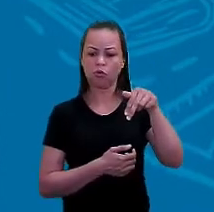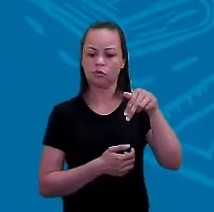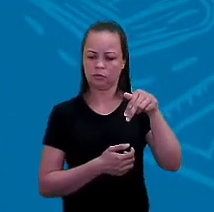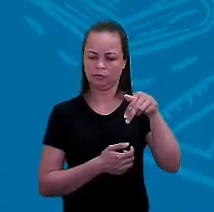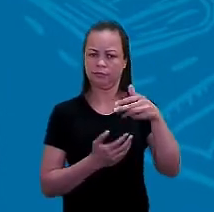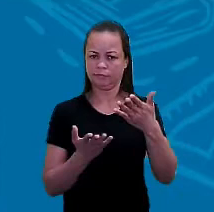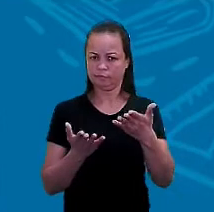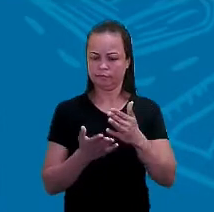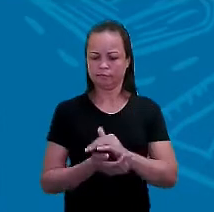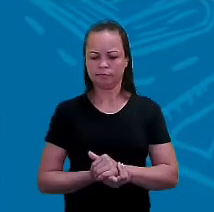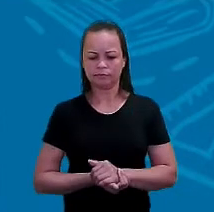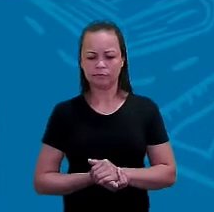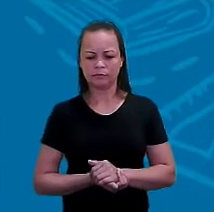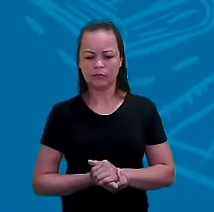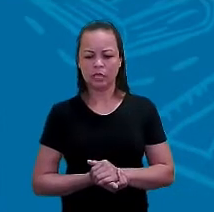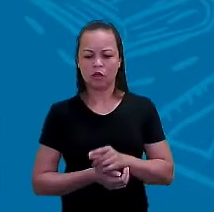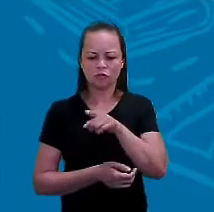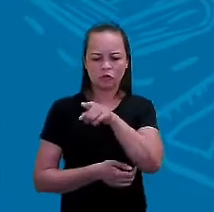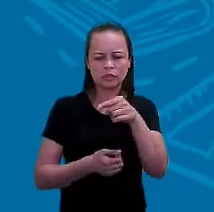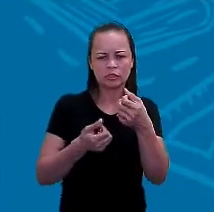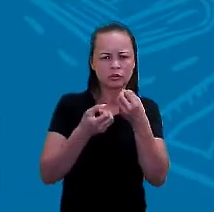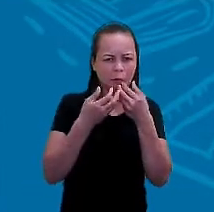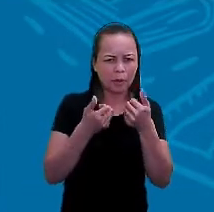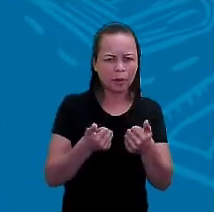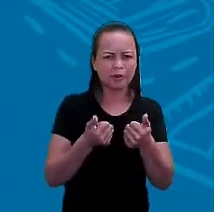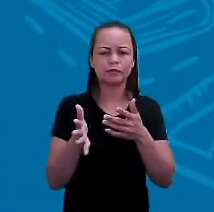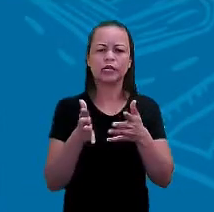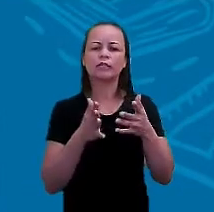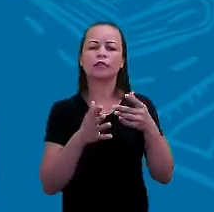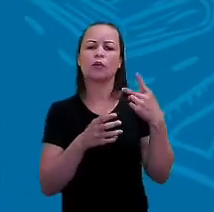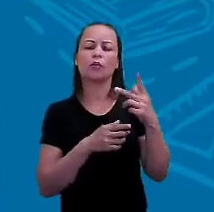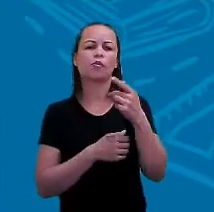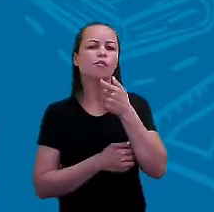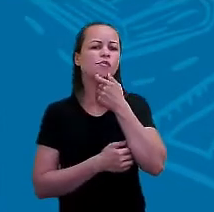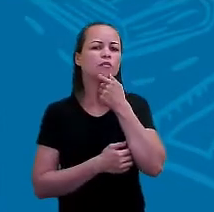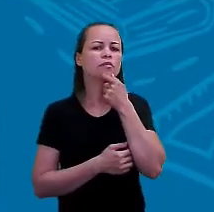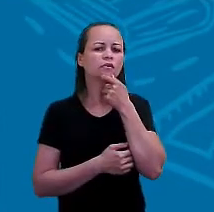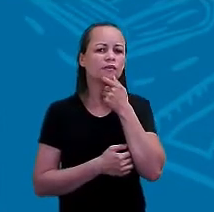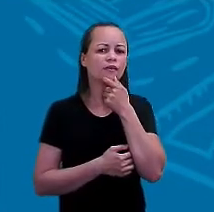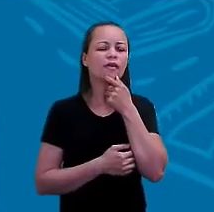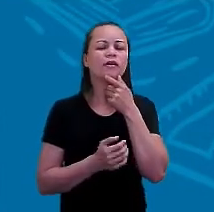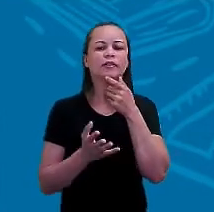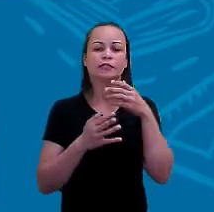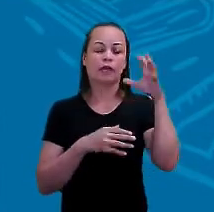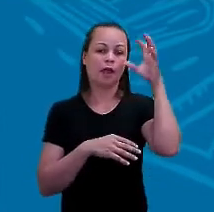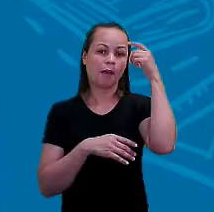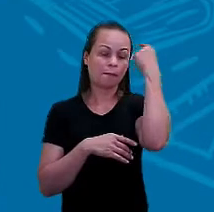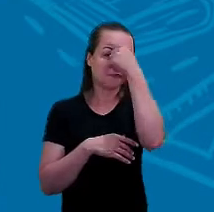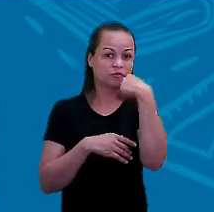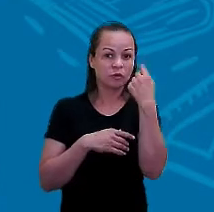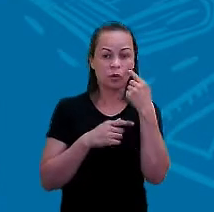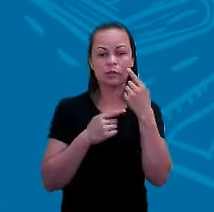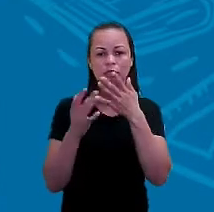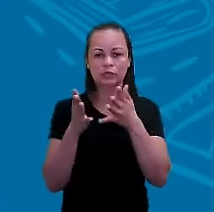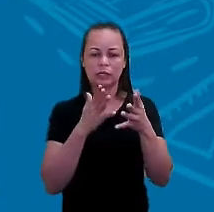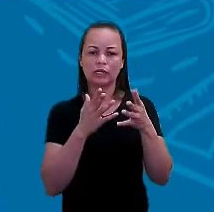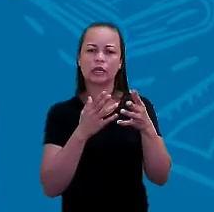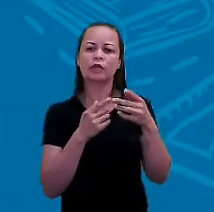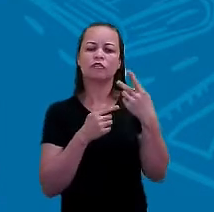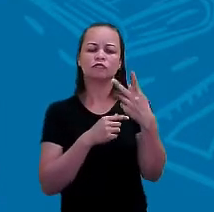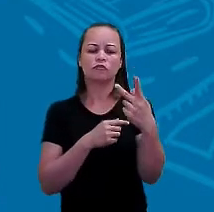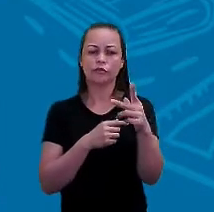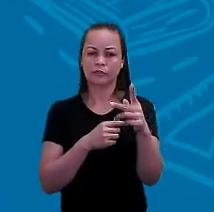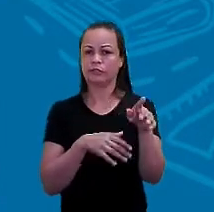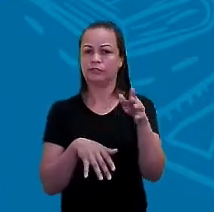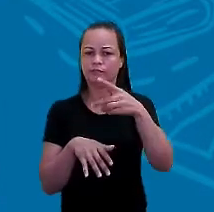aprende falando, o gesto, a parte física do rosto é muito importante. Então, repitam aí em casa,